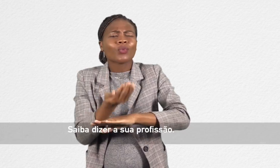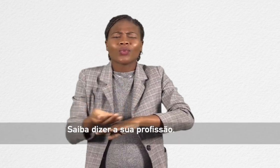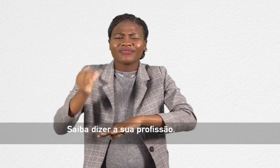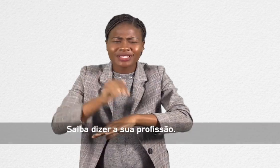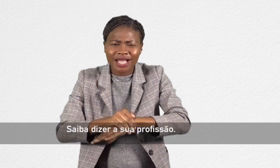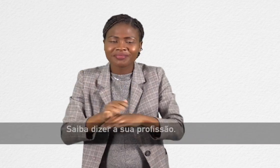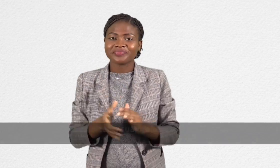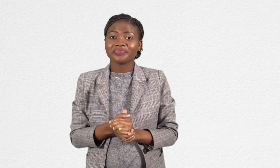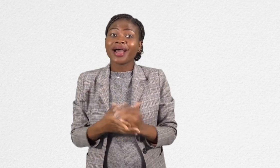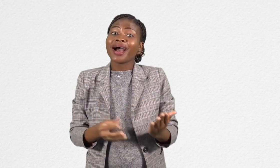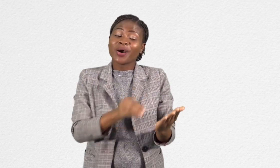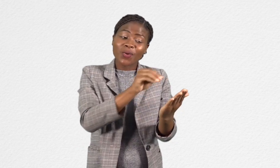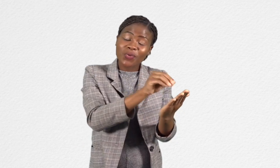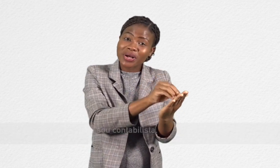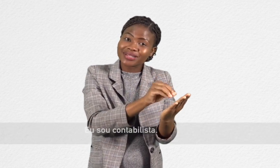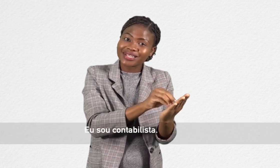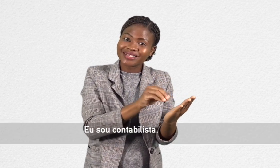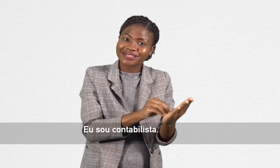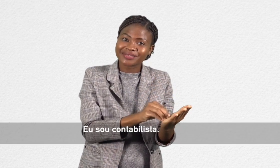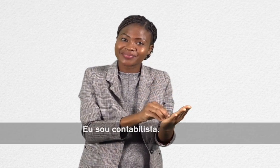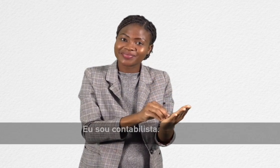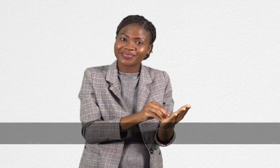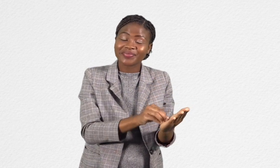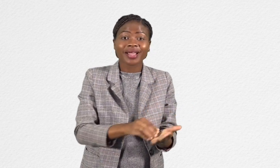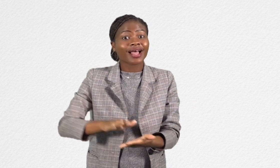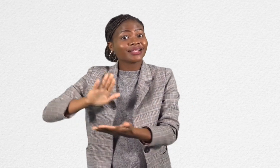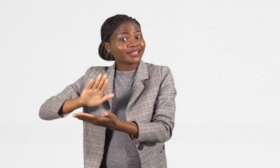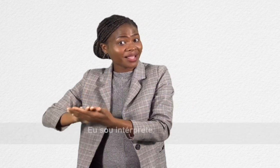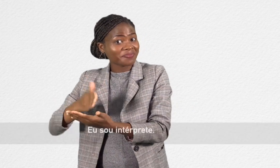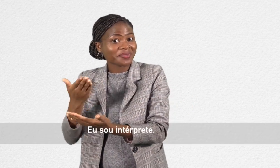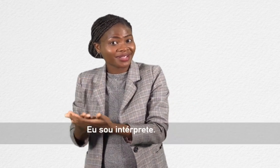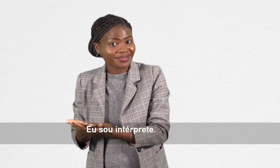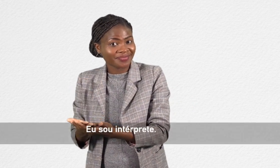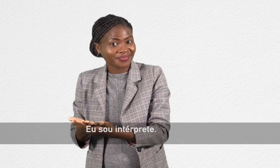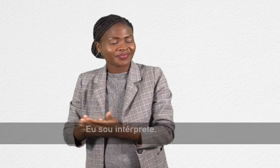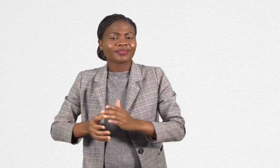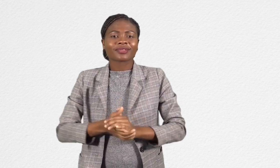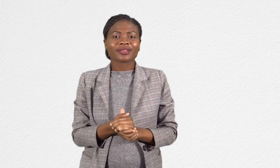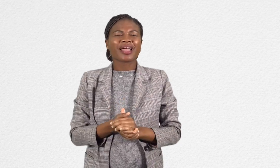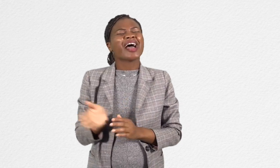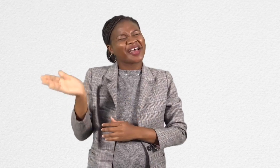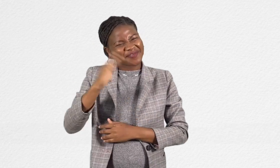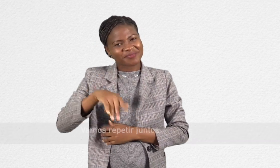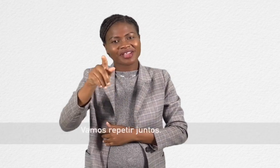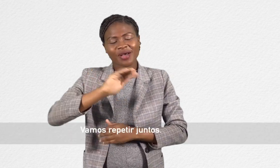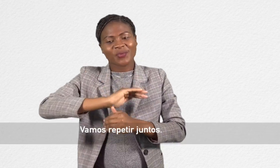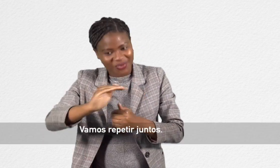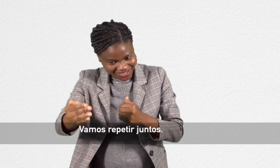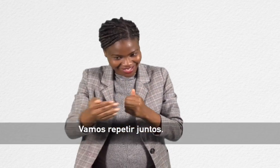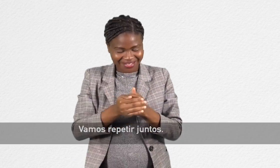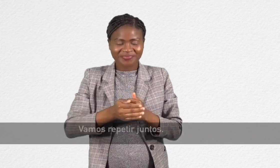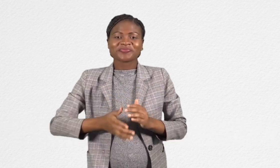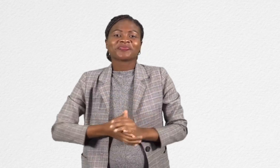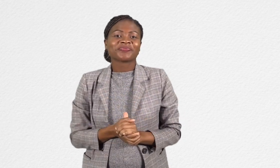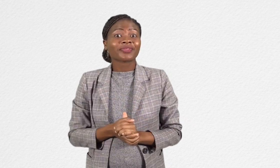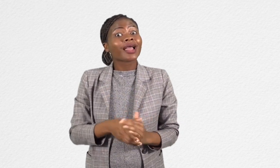dizer a sua profissão. Eu sou o contabilista, eu sou o intérprete. Vamos repetir